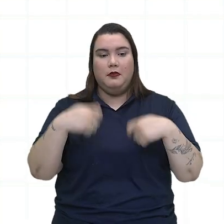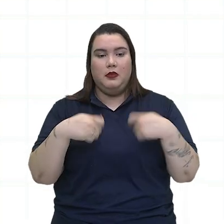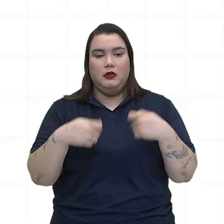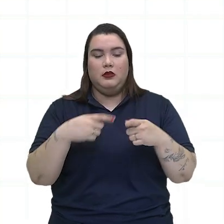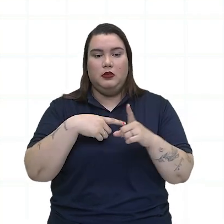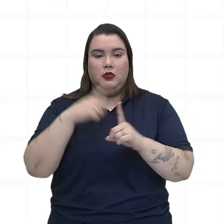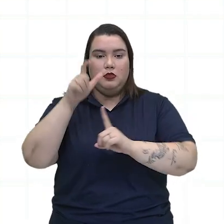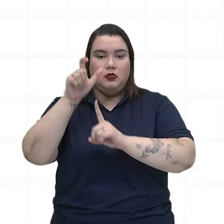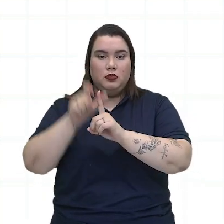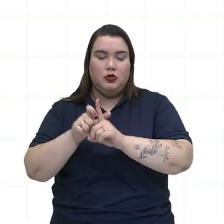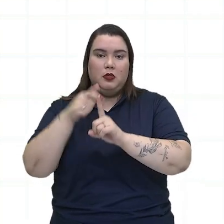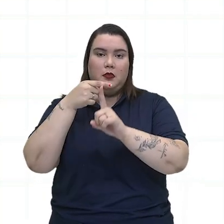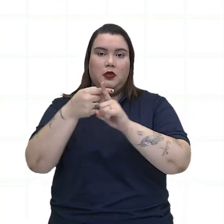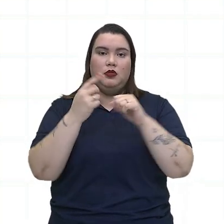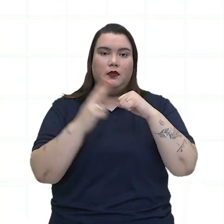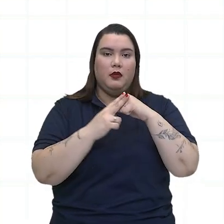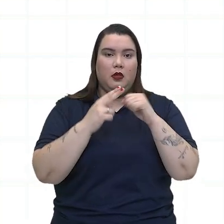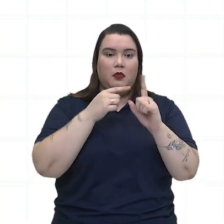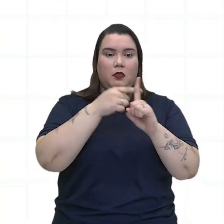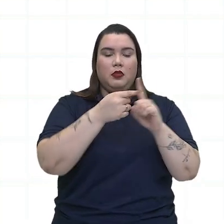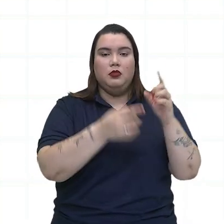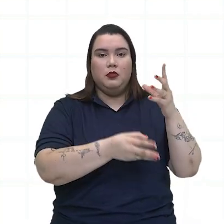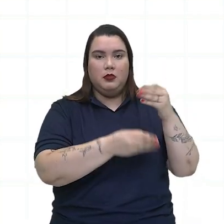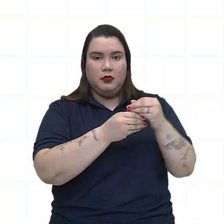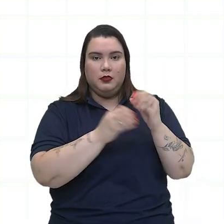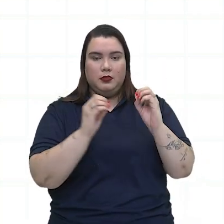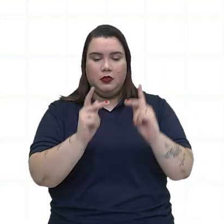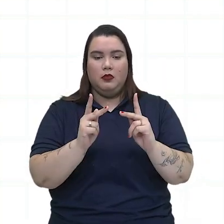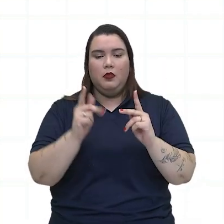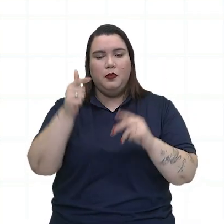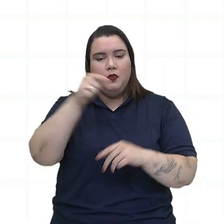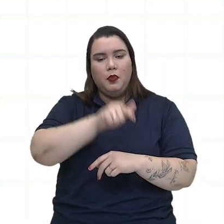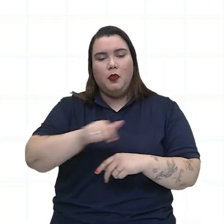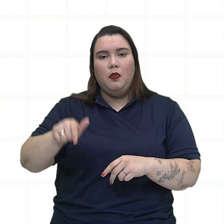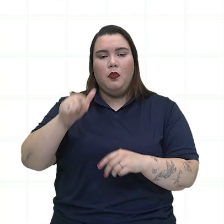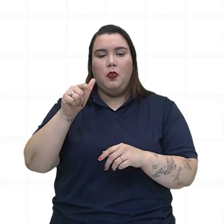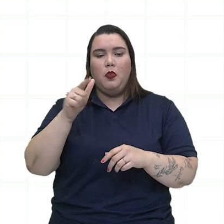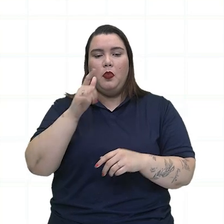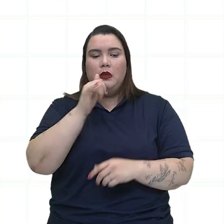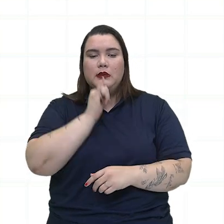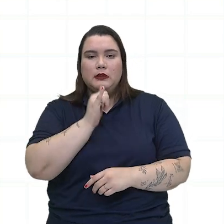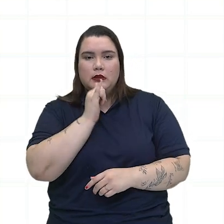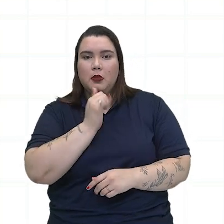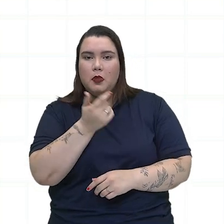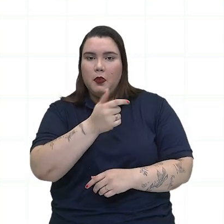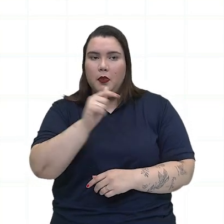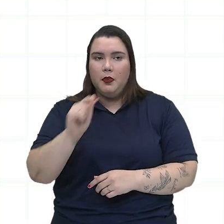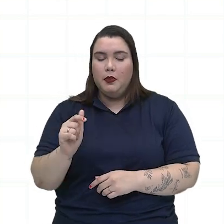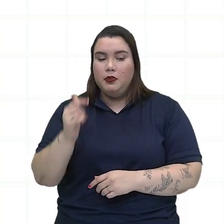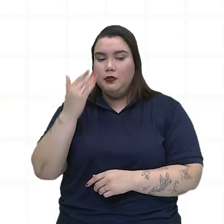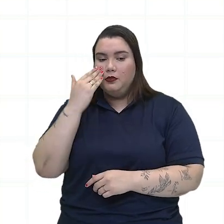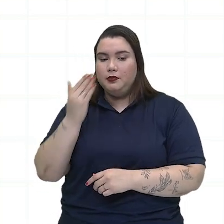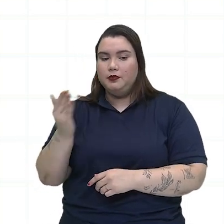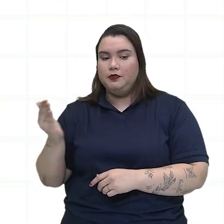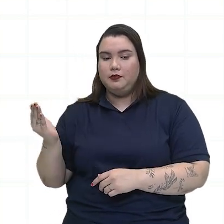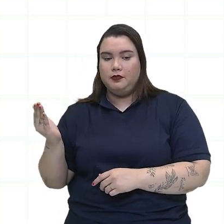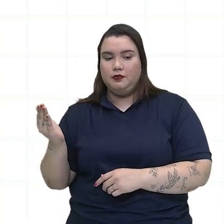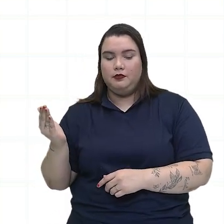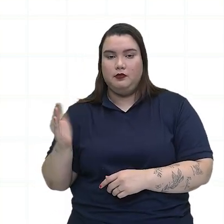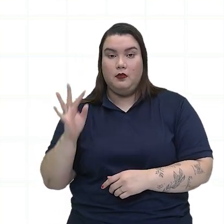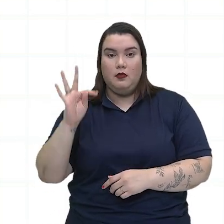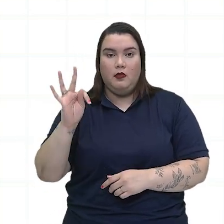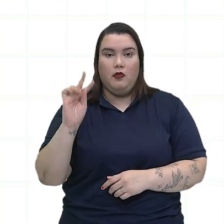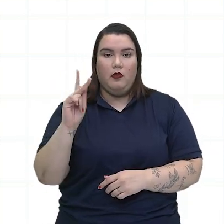do sujeito, do verbo e do complemento. Vou colocar mais um exemplo aqui, olha, they, que é eles